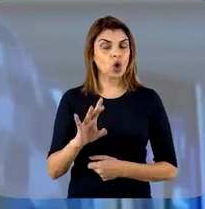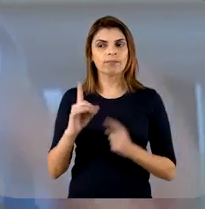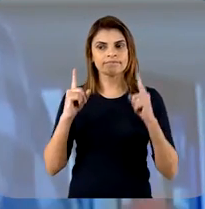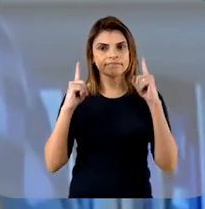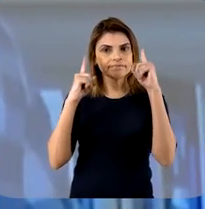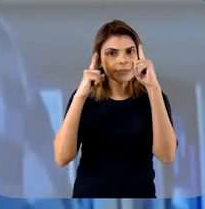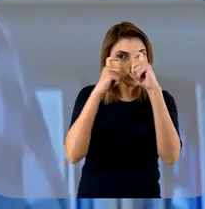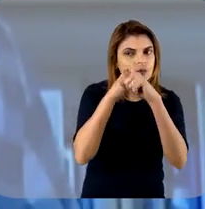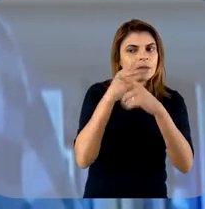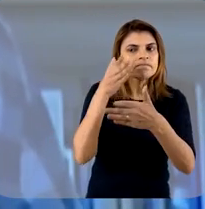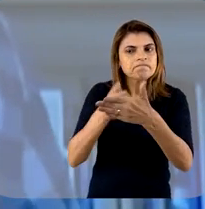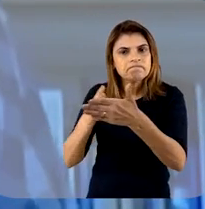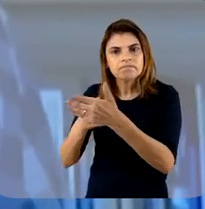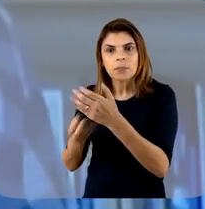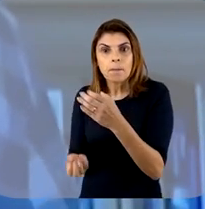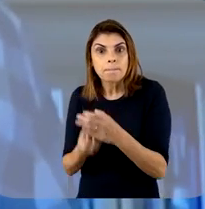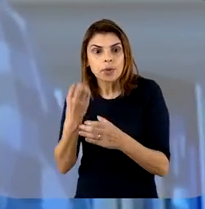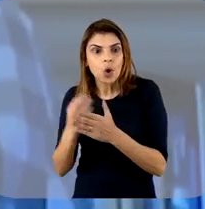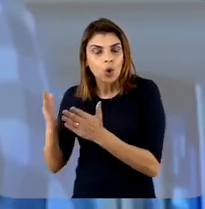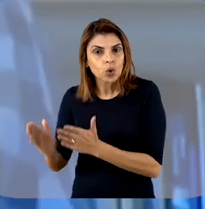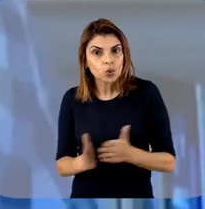complexidade da produção e